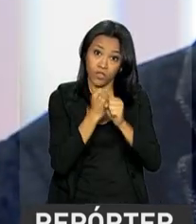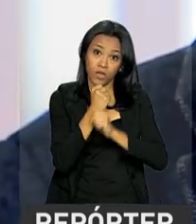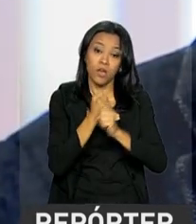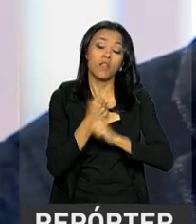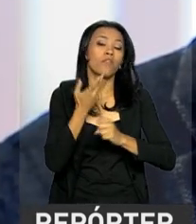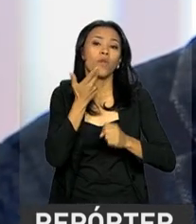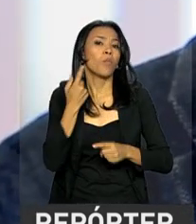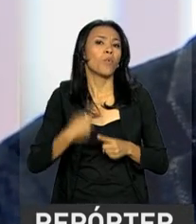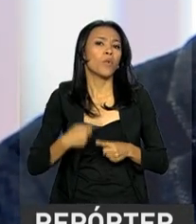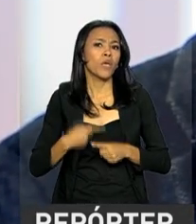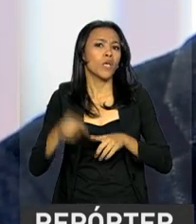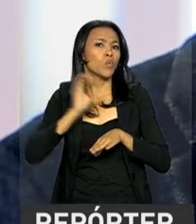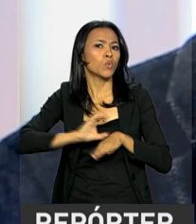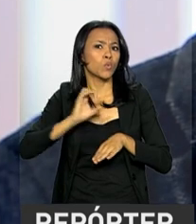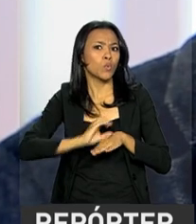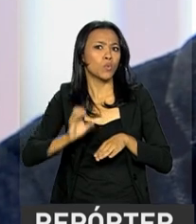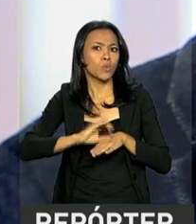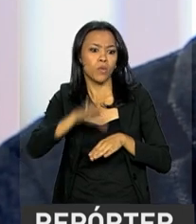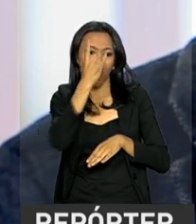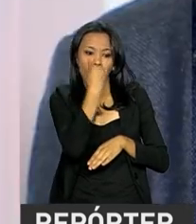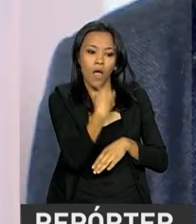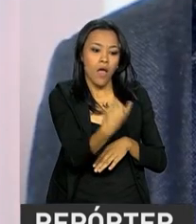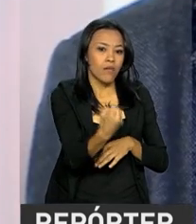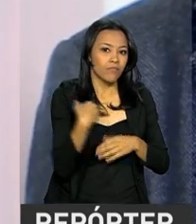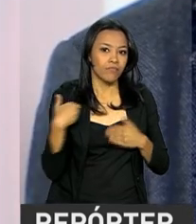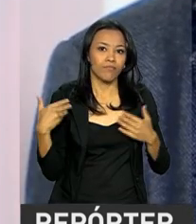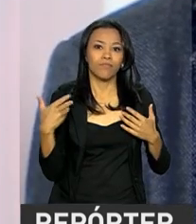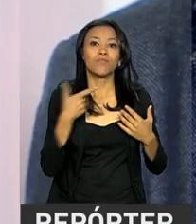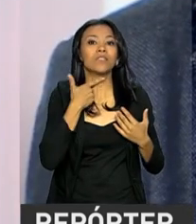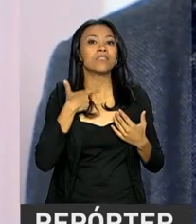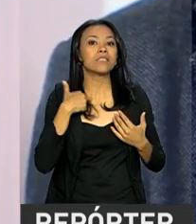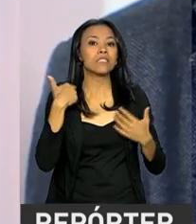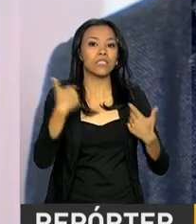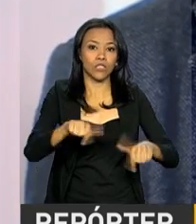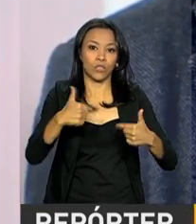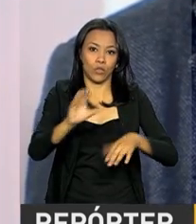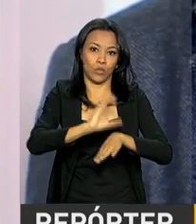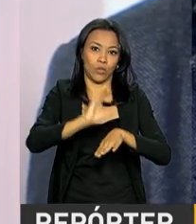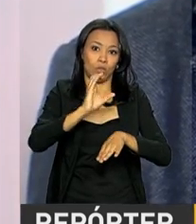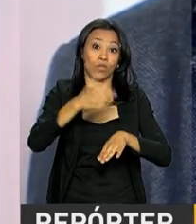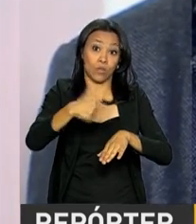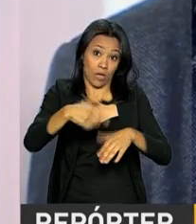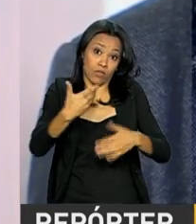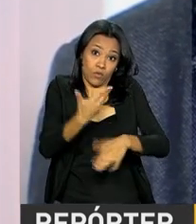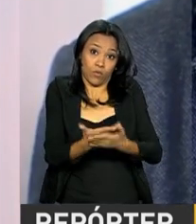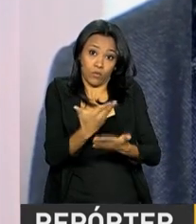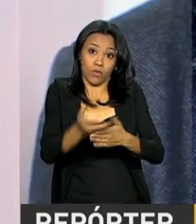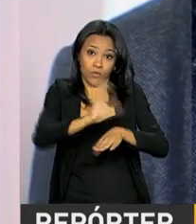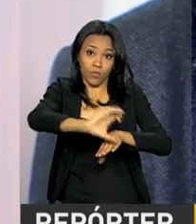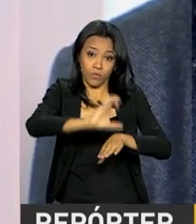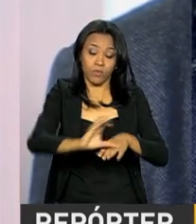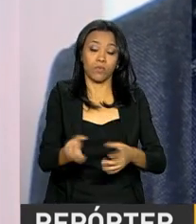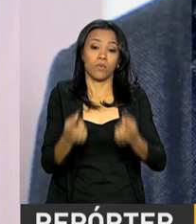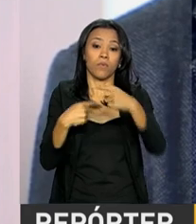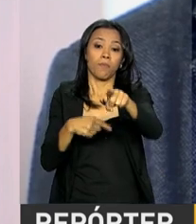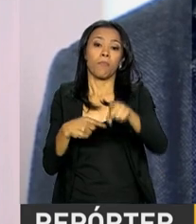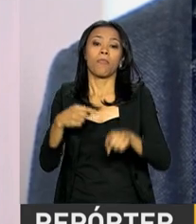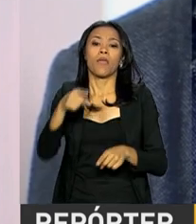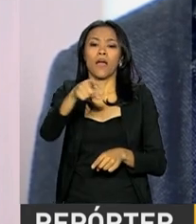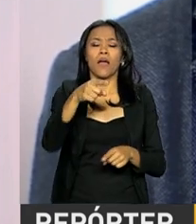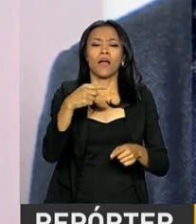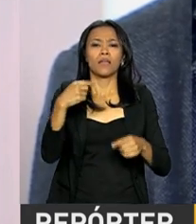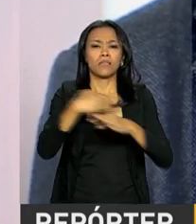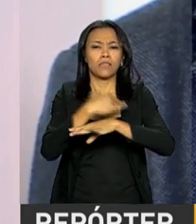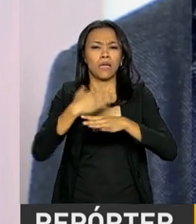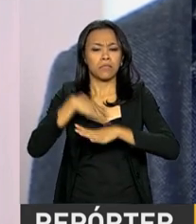os cursos atraem tantos estudantes. A cidade se desenvolveu nos últimos aí 20, 30